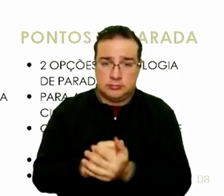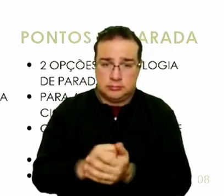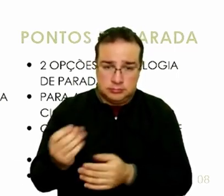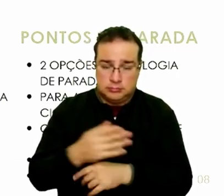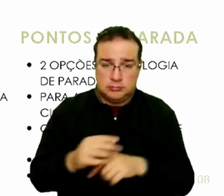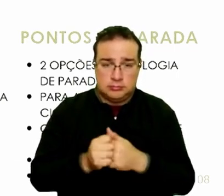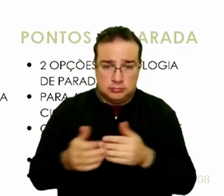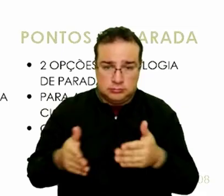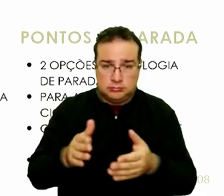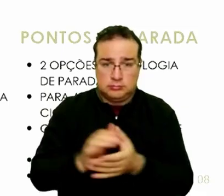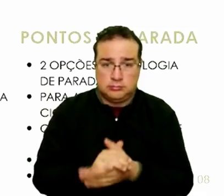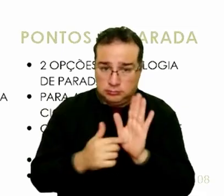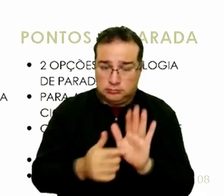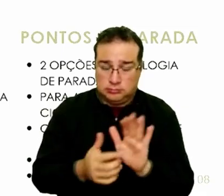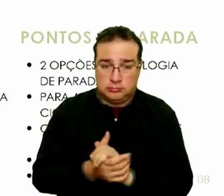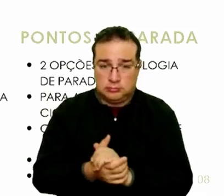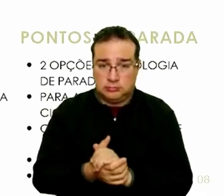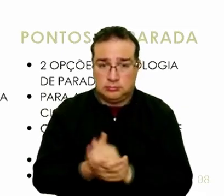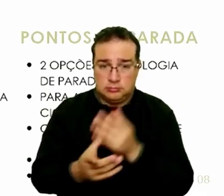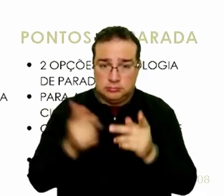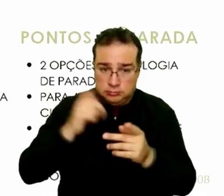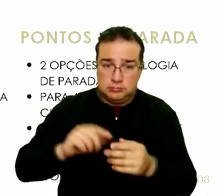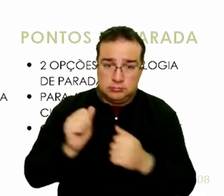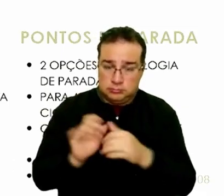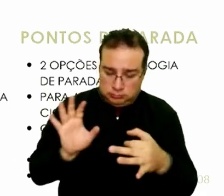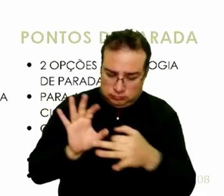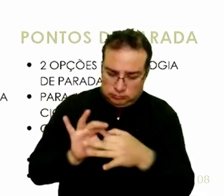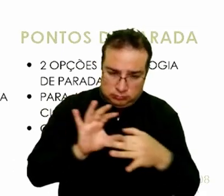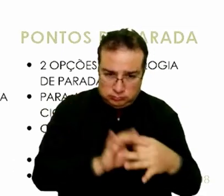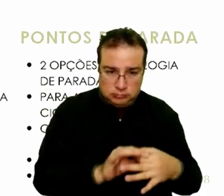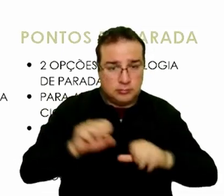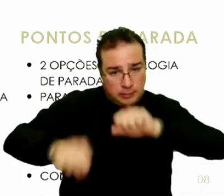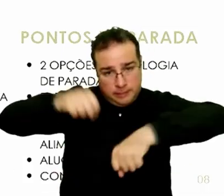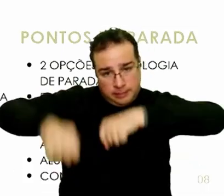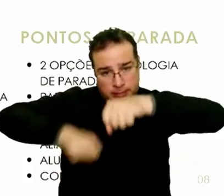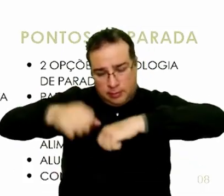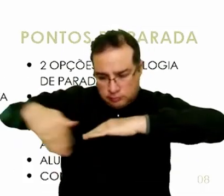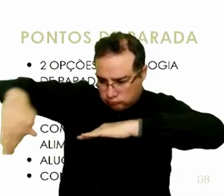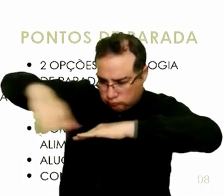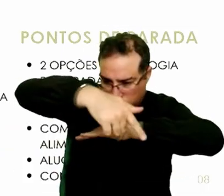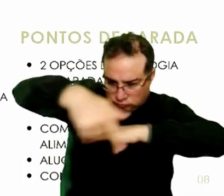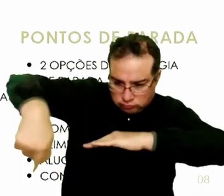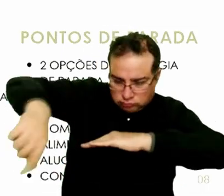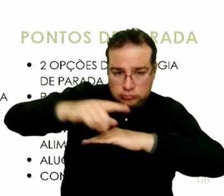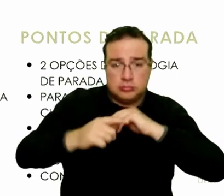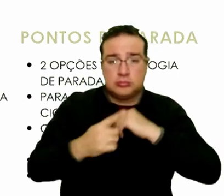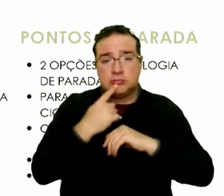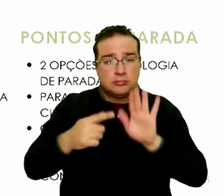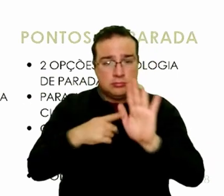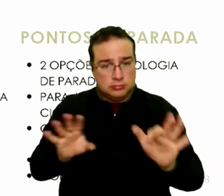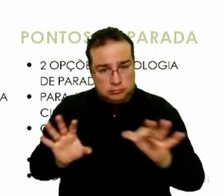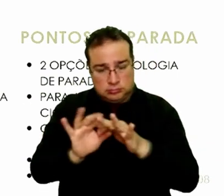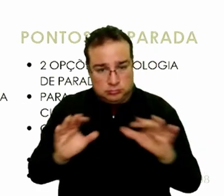novo percurso cicloviário, conseguindo interligar as ciclovias e, de fato, criar um percurso conectado